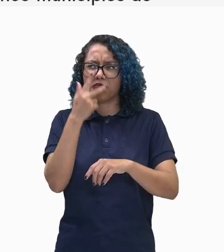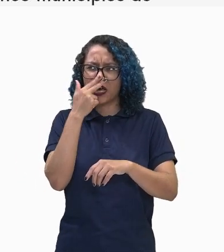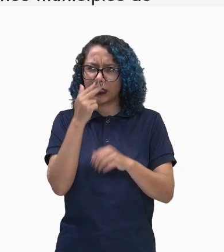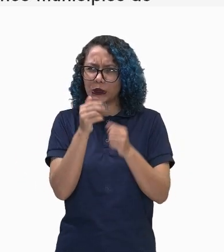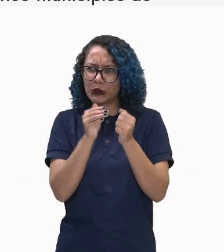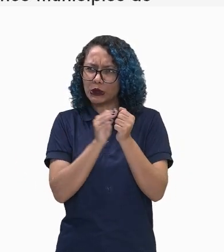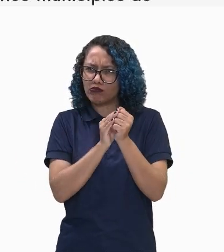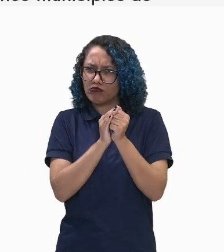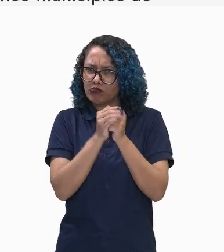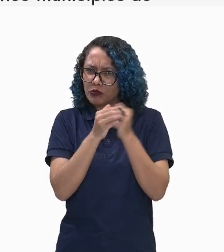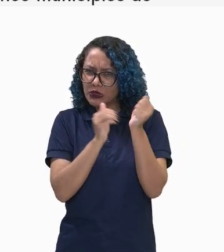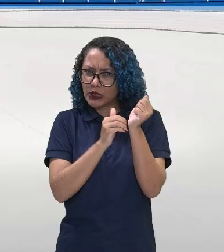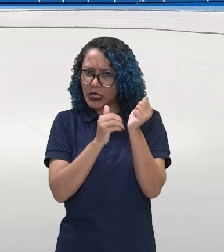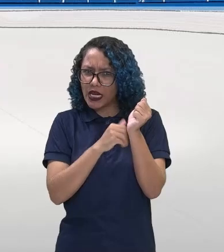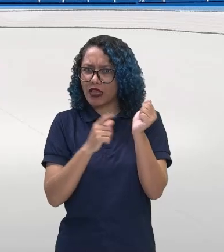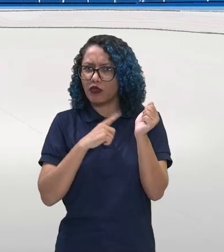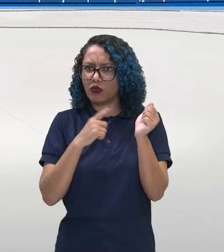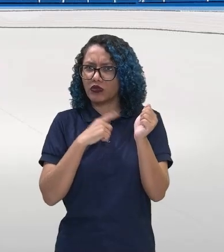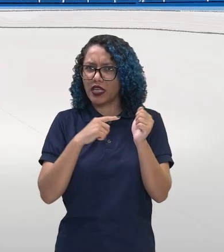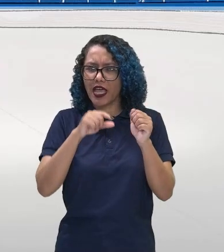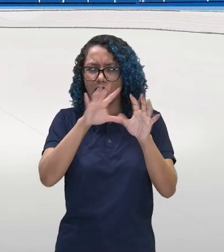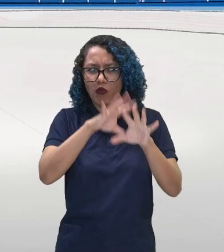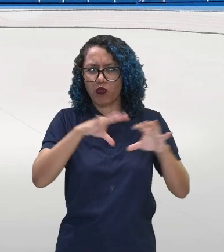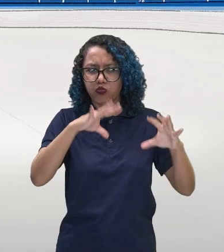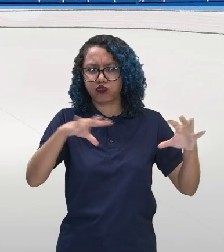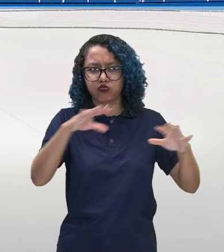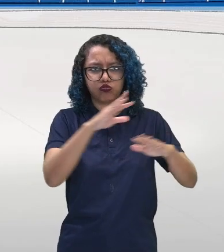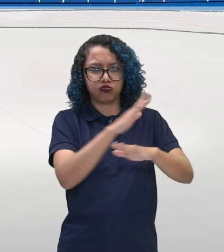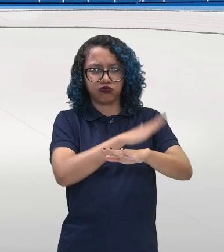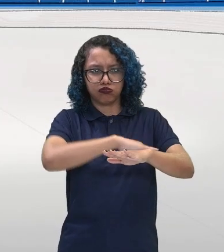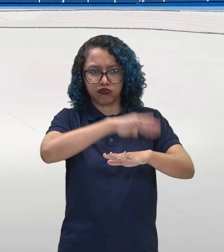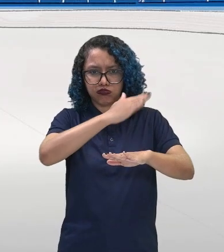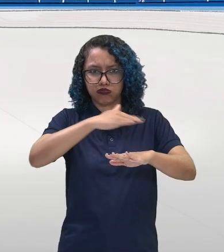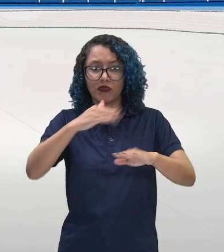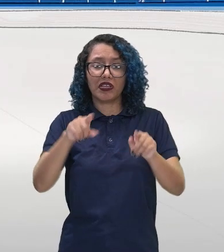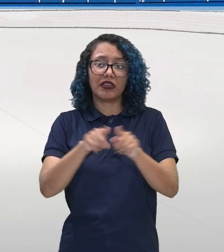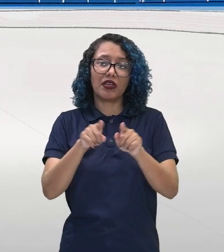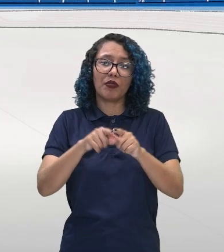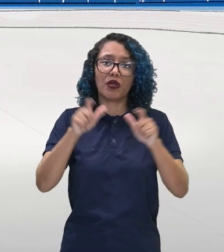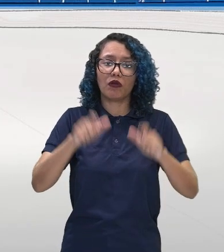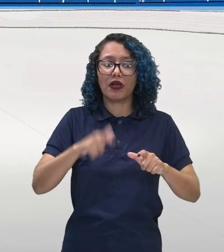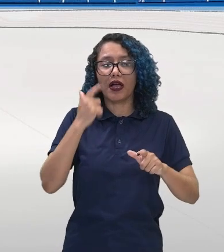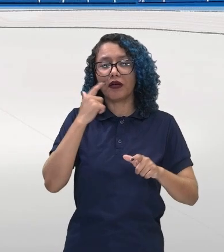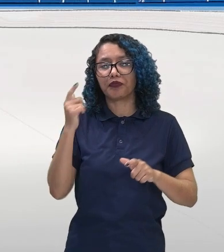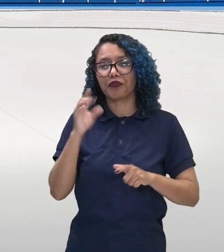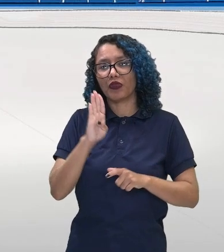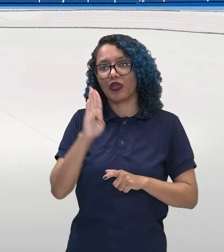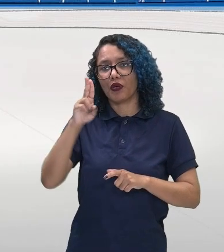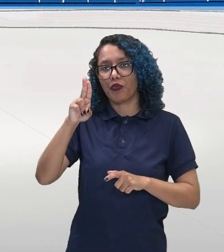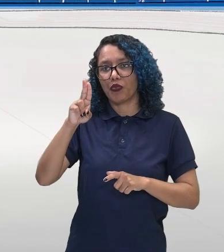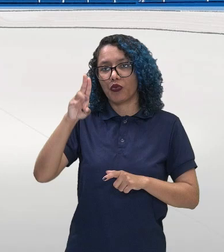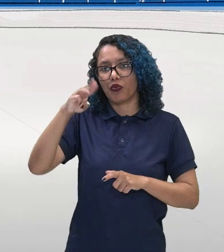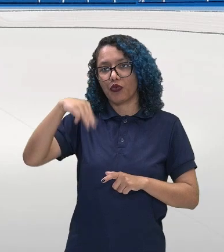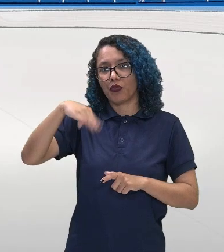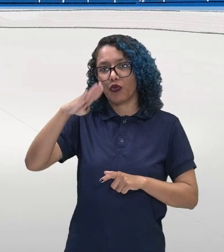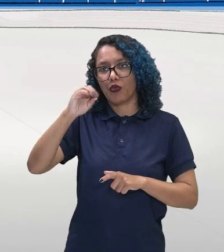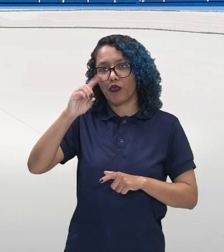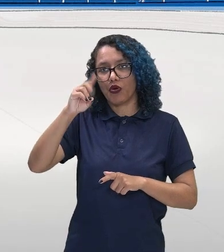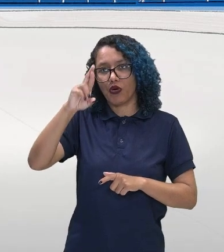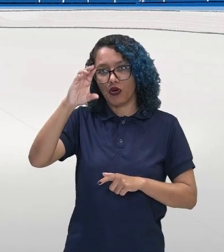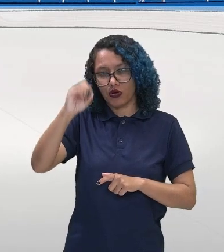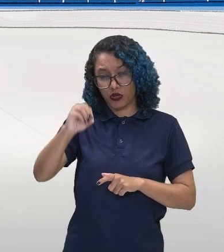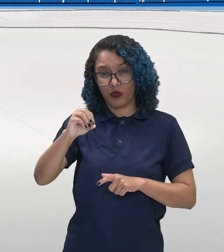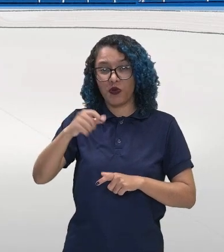por nuvens. E aí, não poderíamos falar sem falar do Bumbódromo, certo? Então, quem é parentinense, como